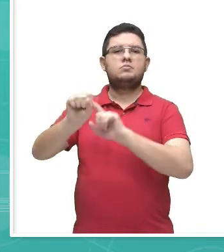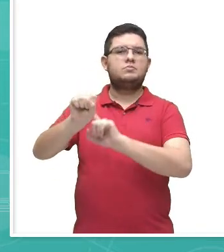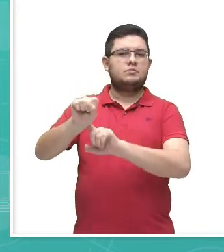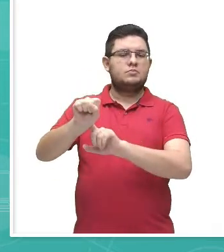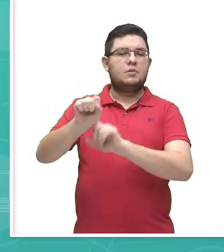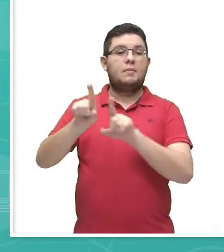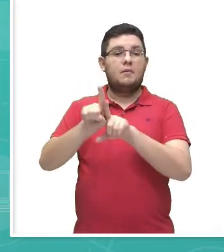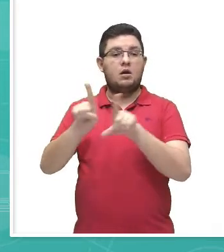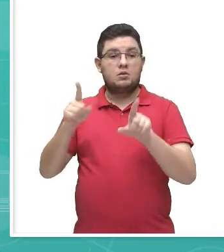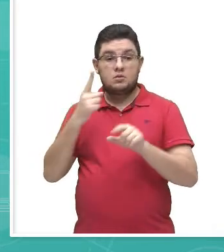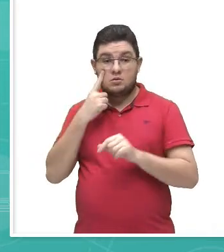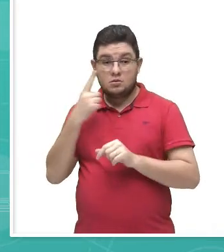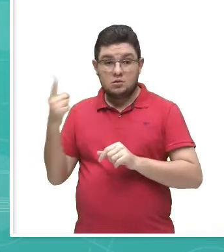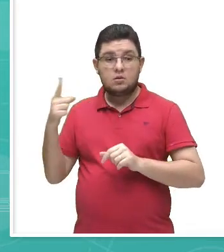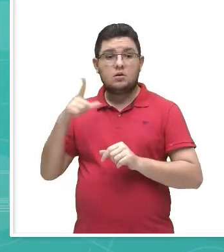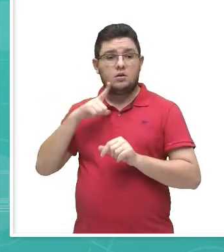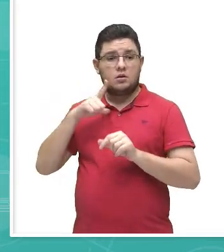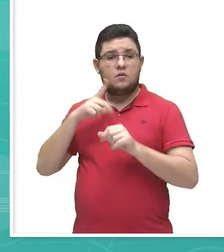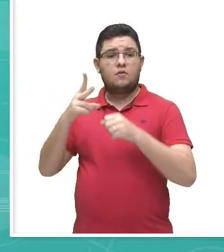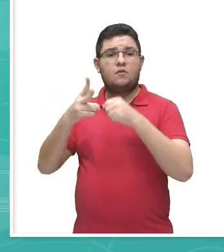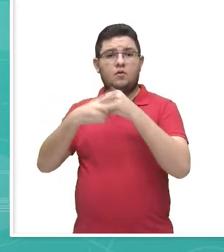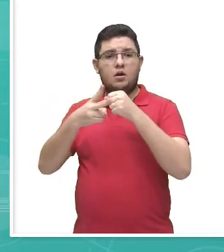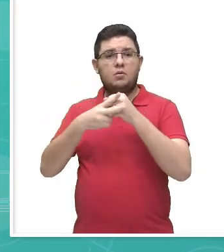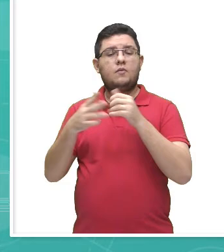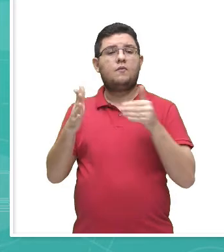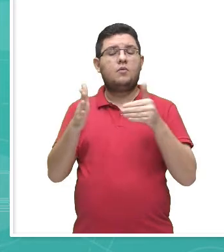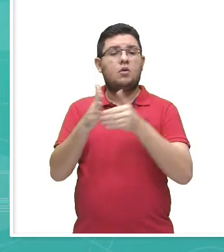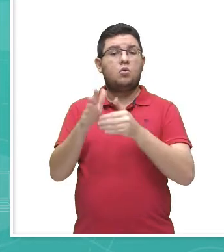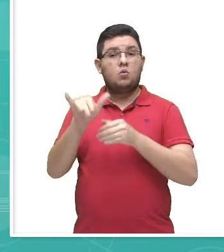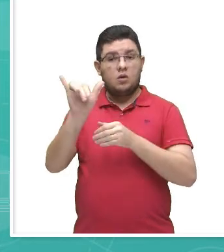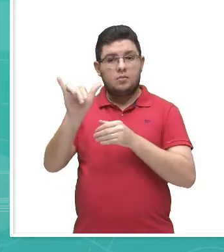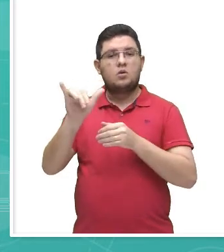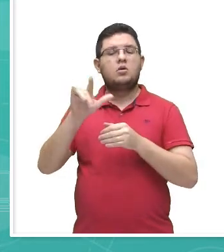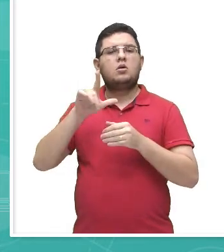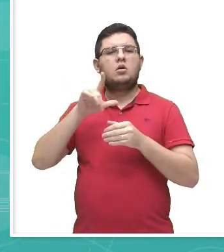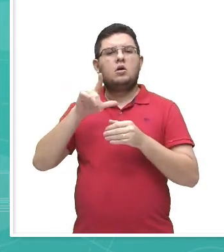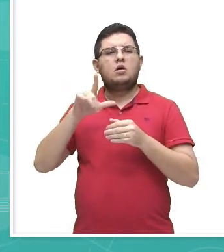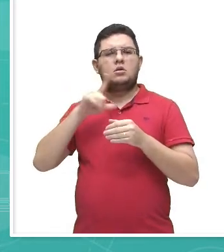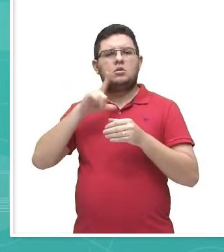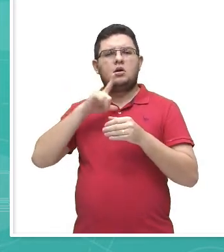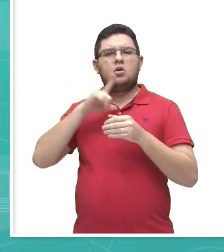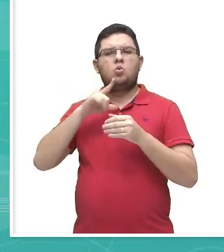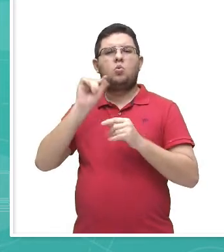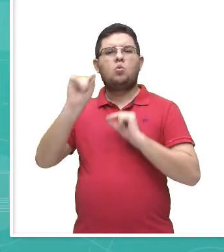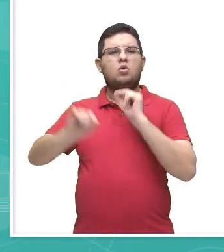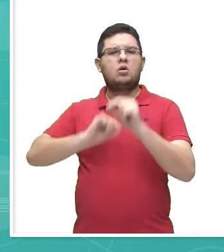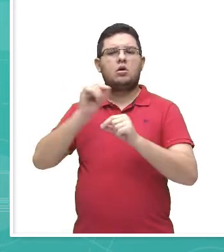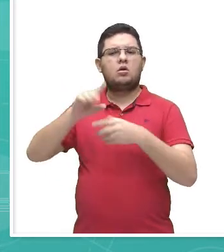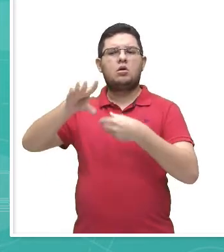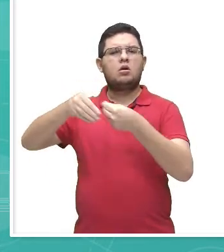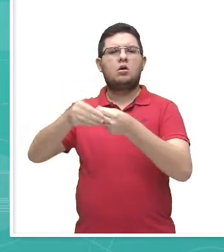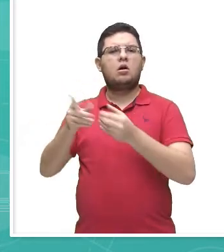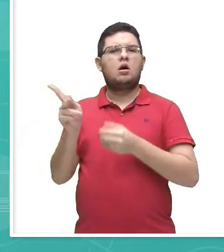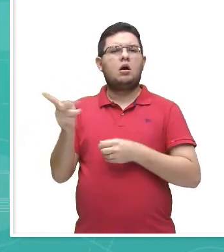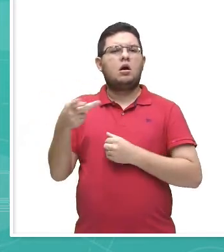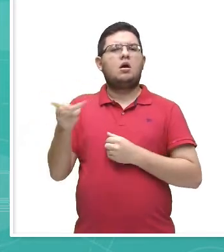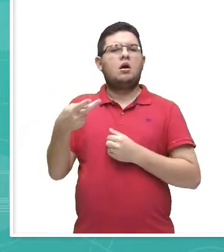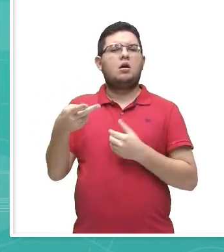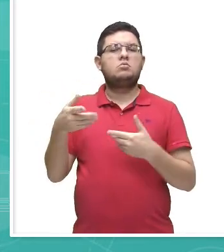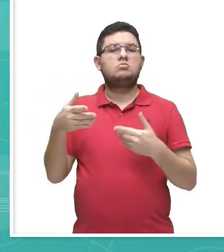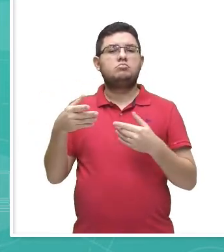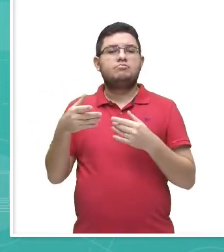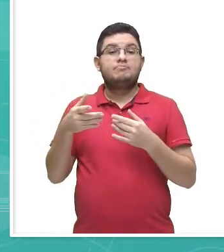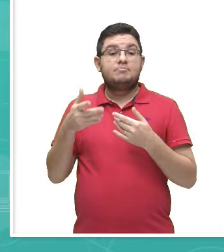aponte a alternativa cujo verbo terminado em Y está conjugado erroneamente na terceira pessoa do singular. Então, tenho ali as